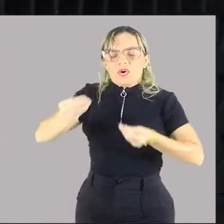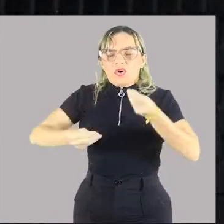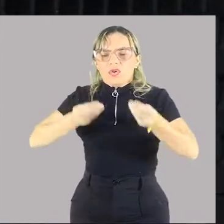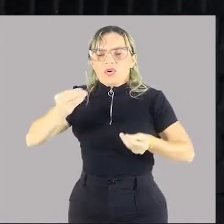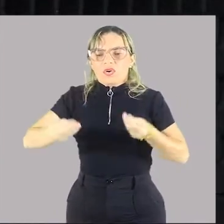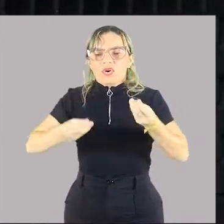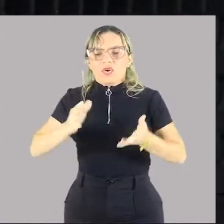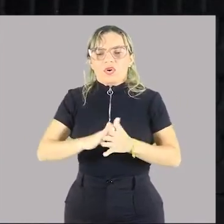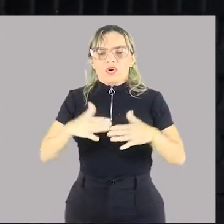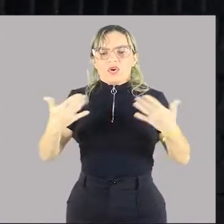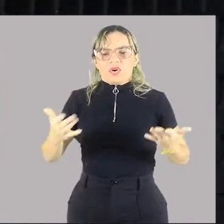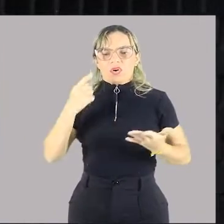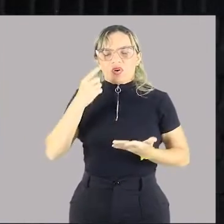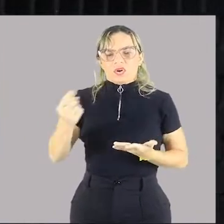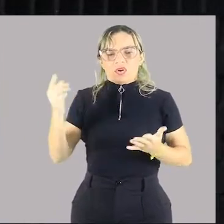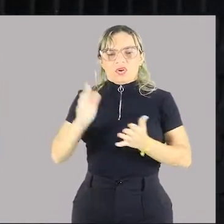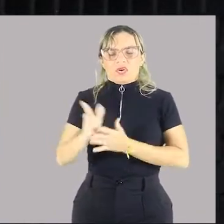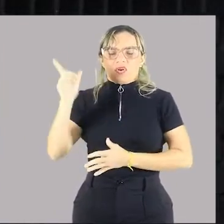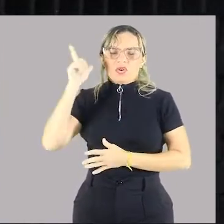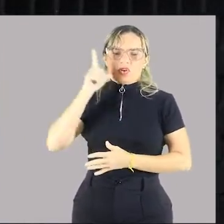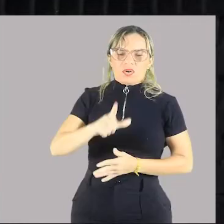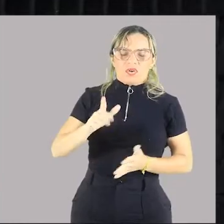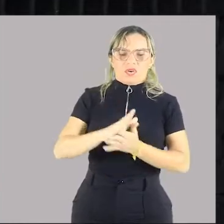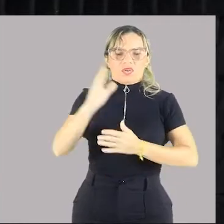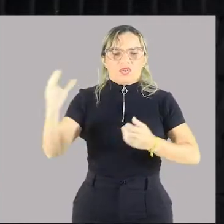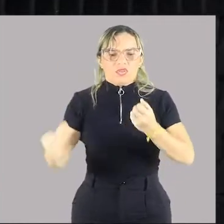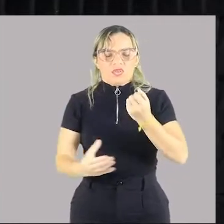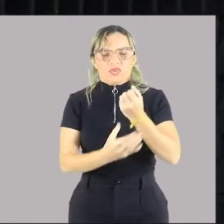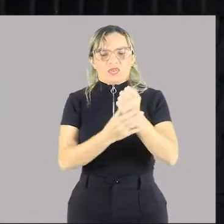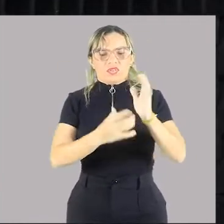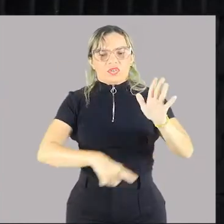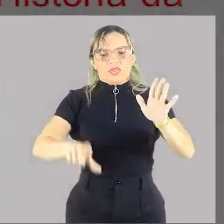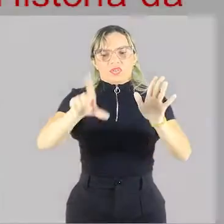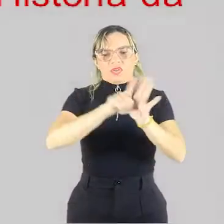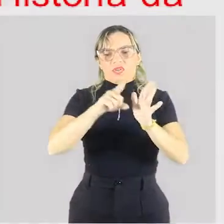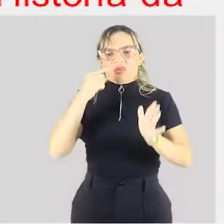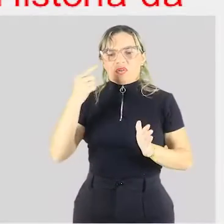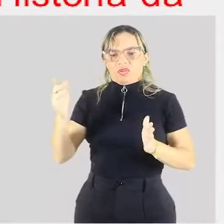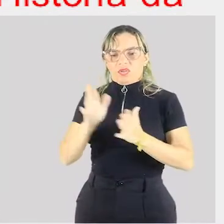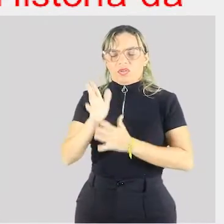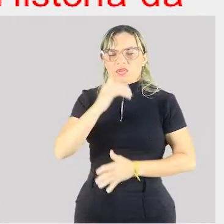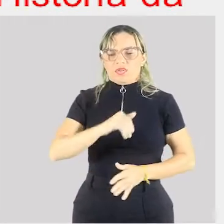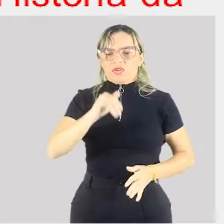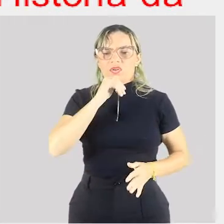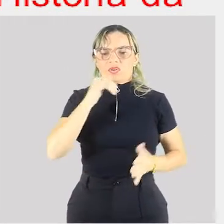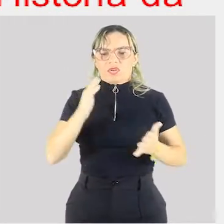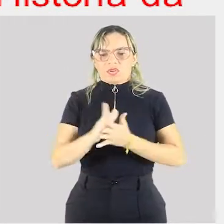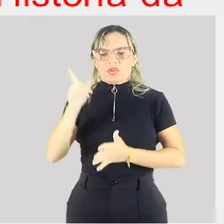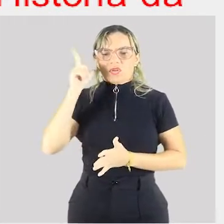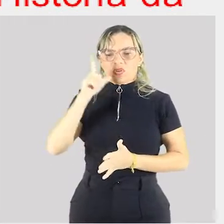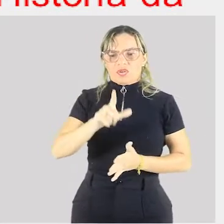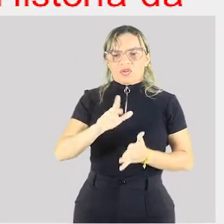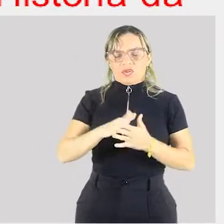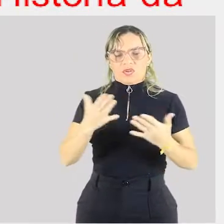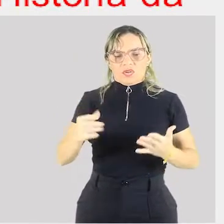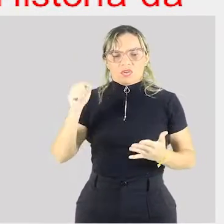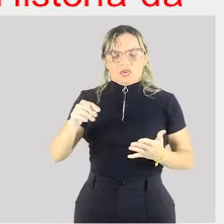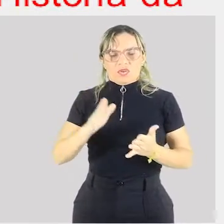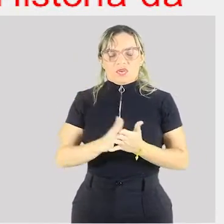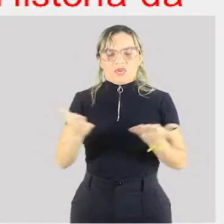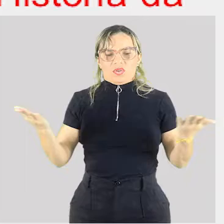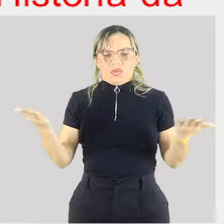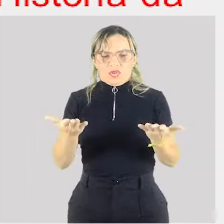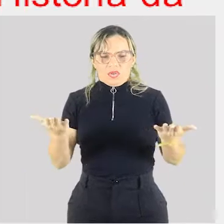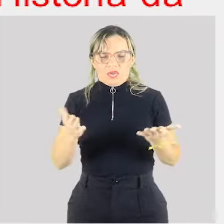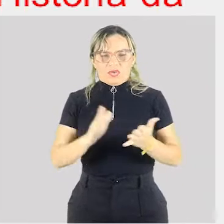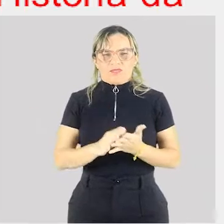eles irão conseguir suas garantias. Por exemplo, as atuais conquistas, se nós